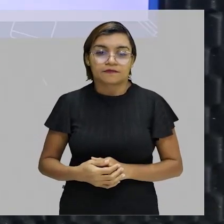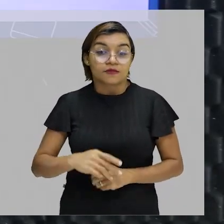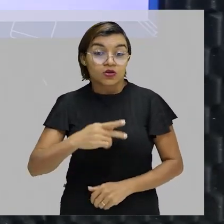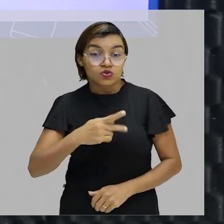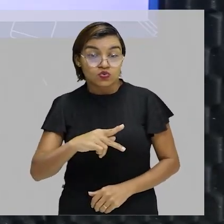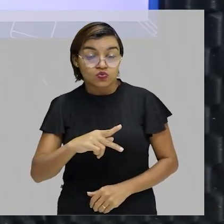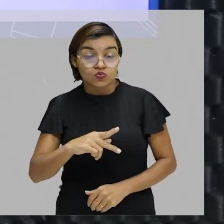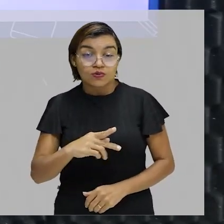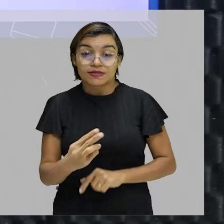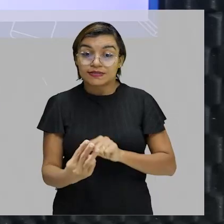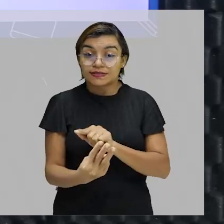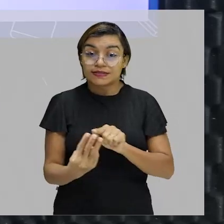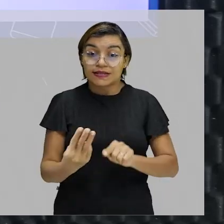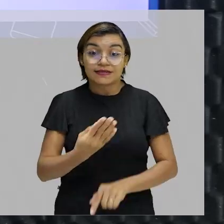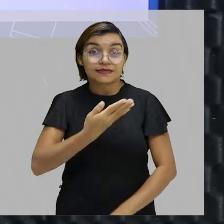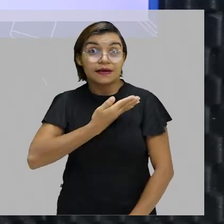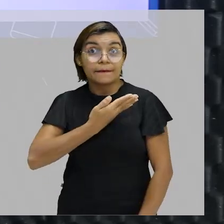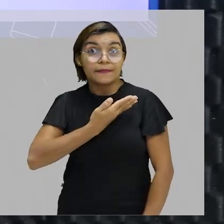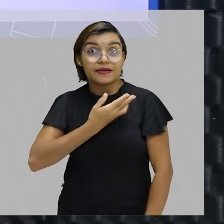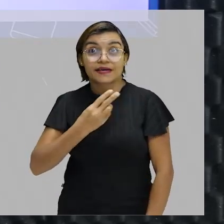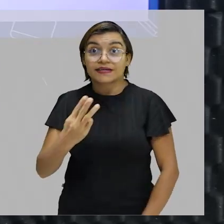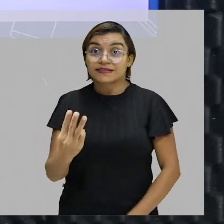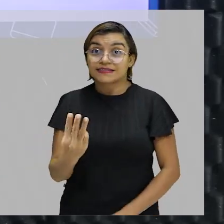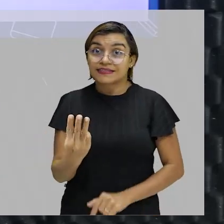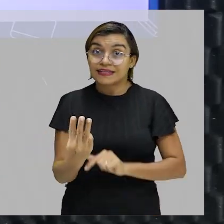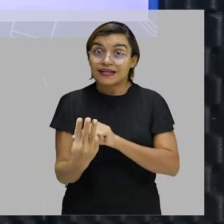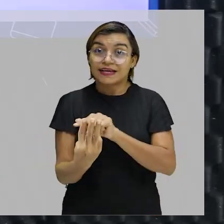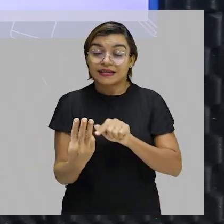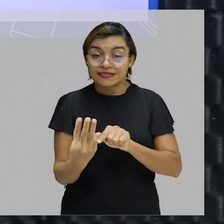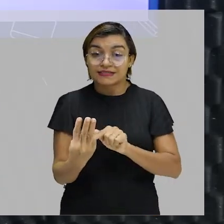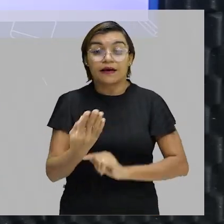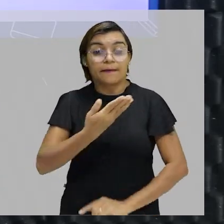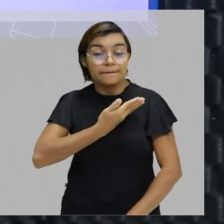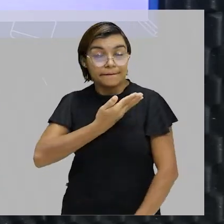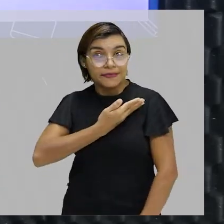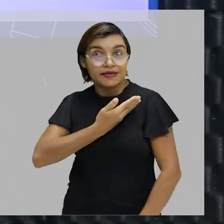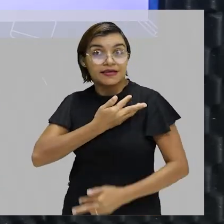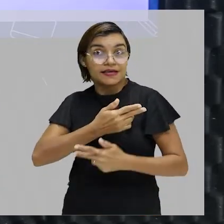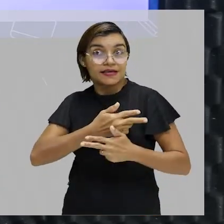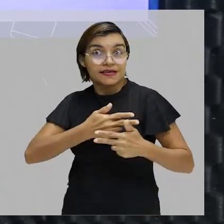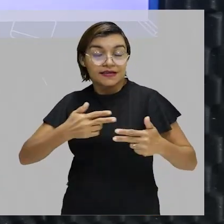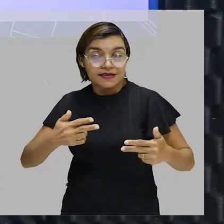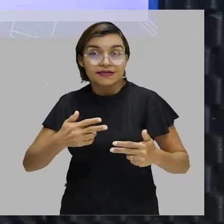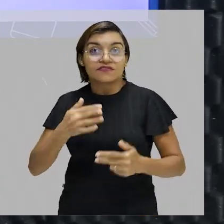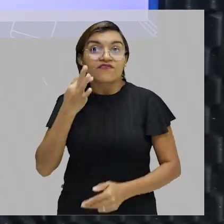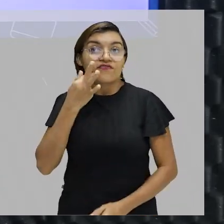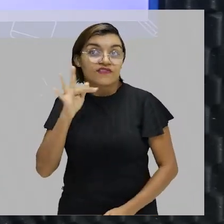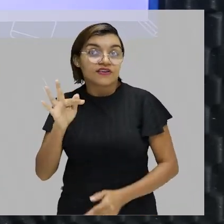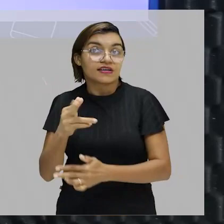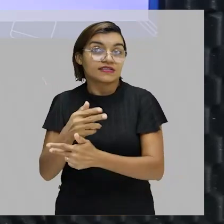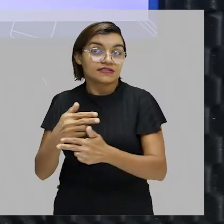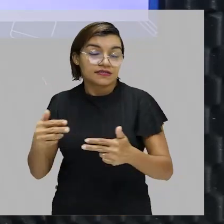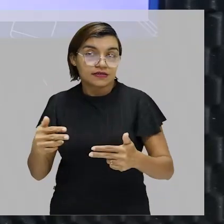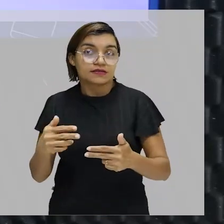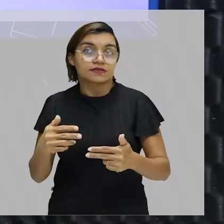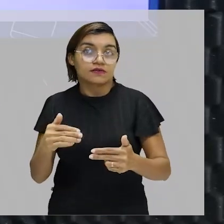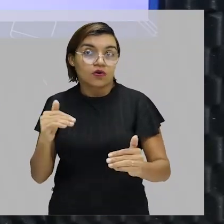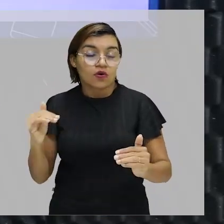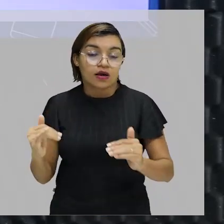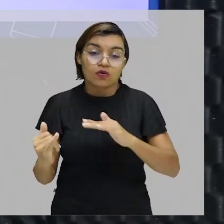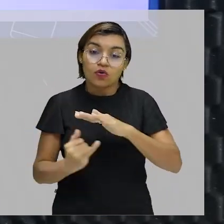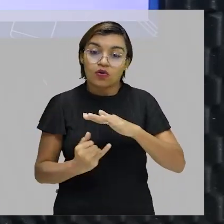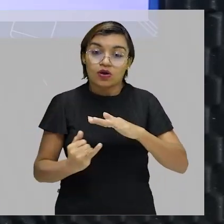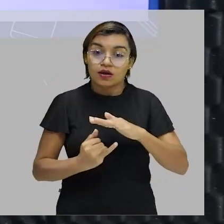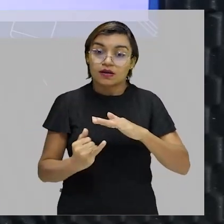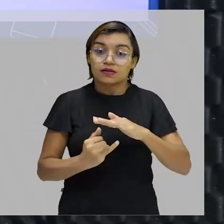francesas. Ah, são 3, são amigas e são francesas. Não se perde o entendimento na coloquialidade. Mas